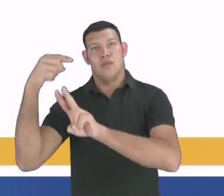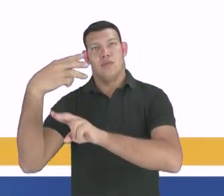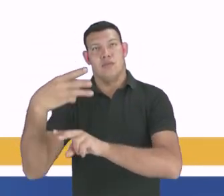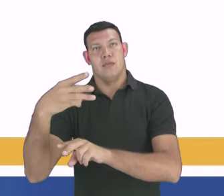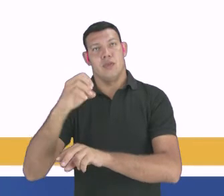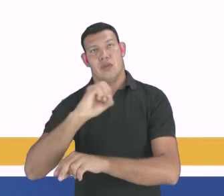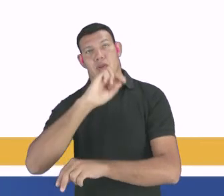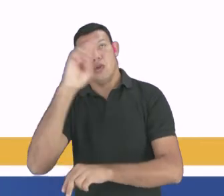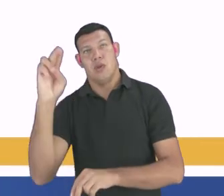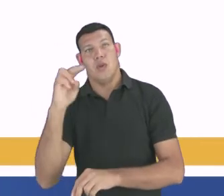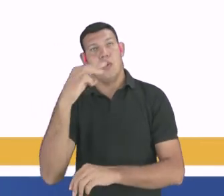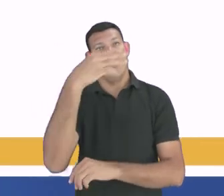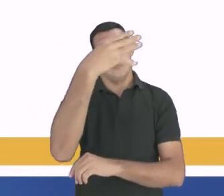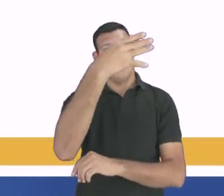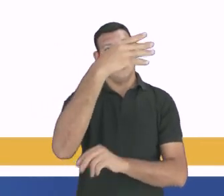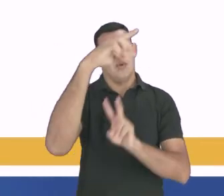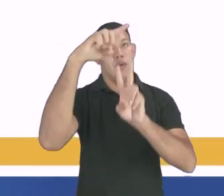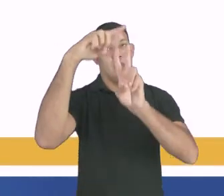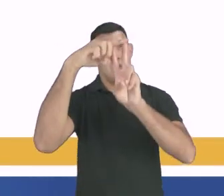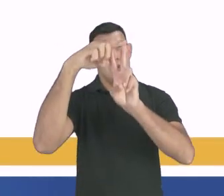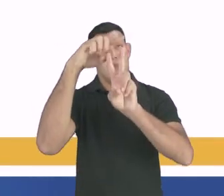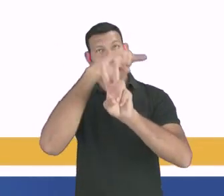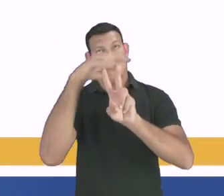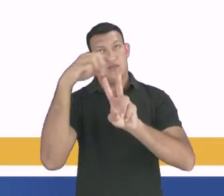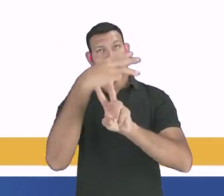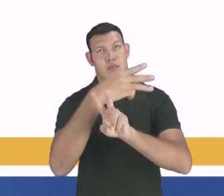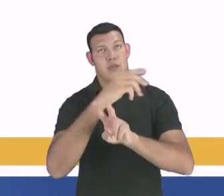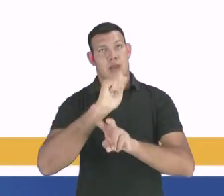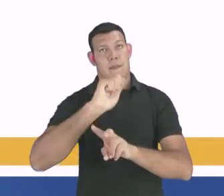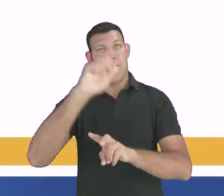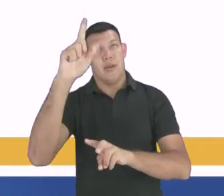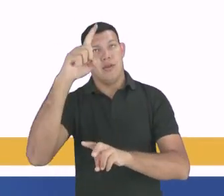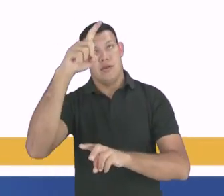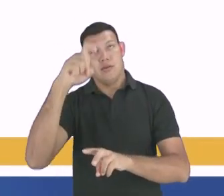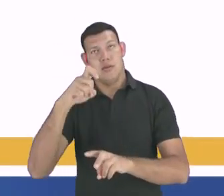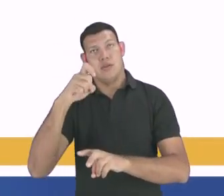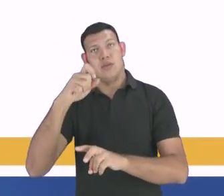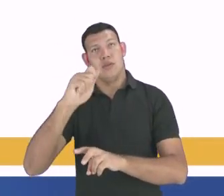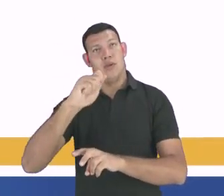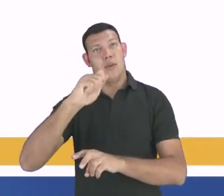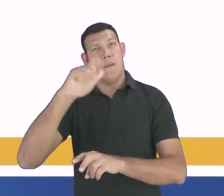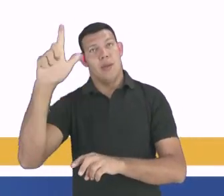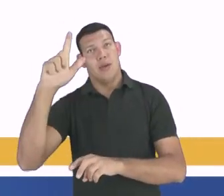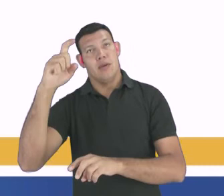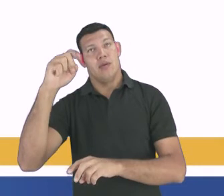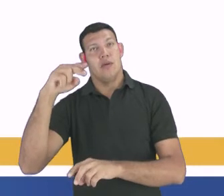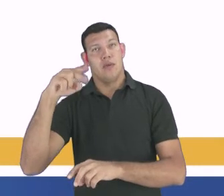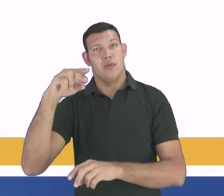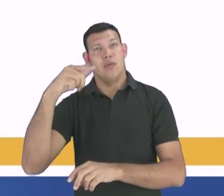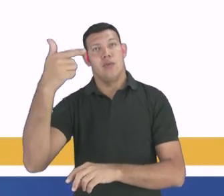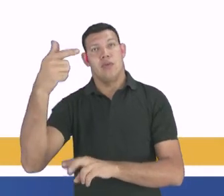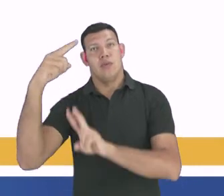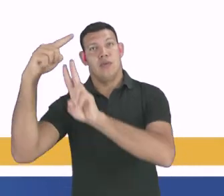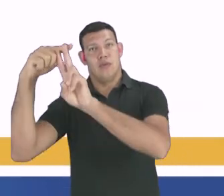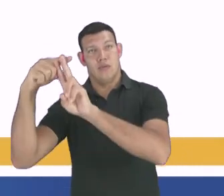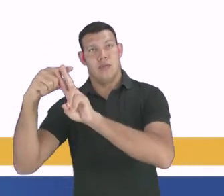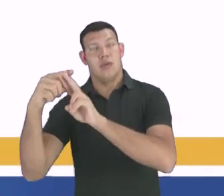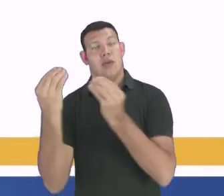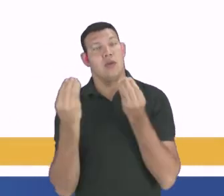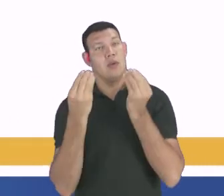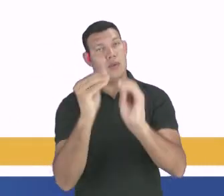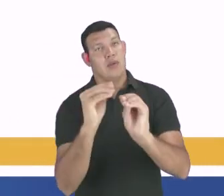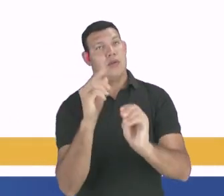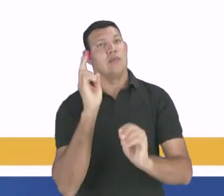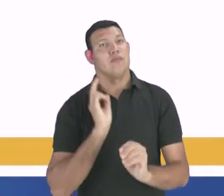novamente, dentro do ciclo trigonométrico, de uma volta, que ele vai de 0 a 2π. E aí sempre acrescento